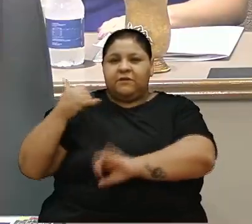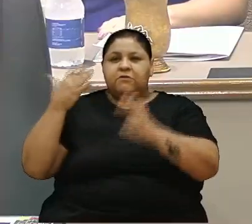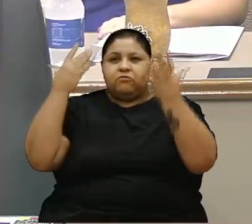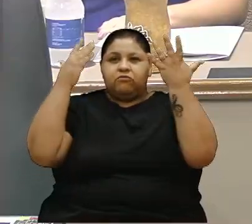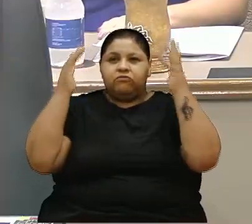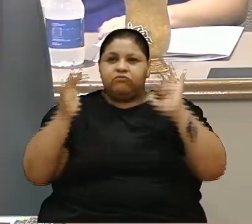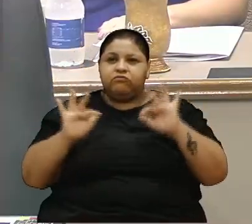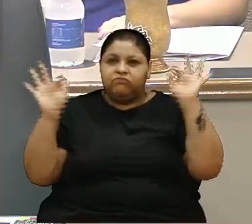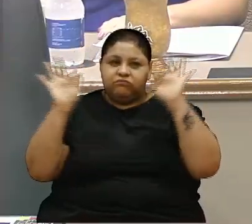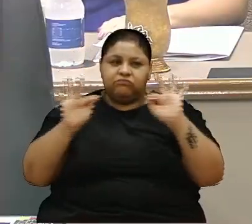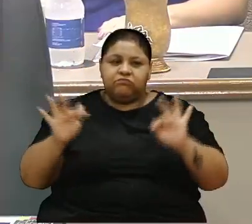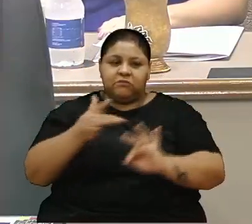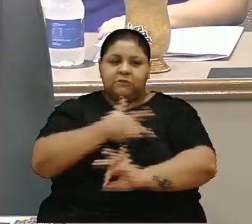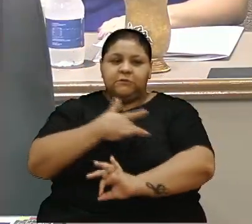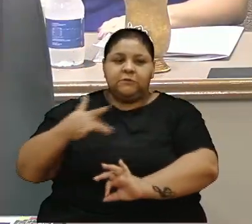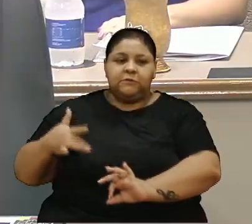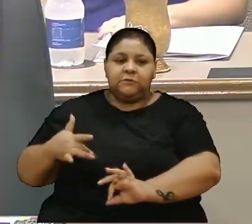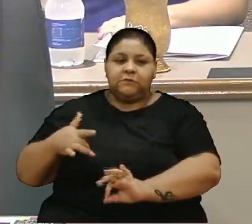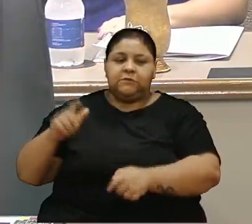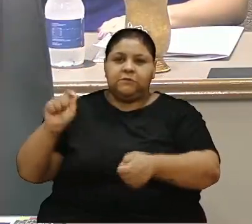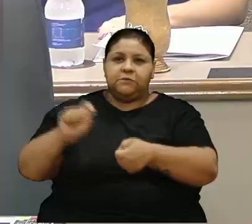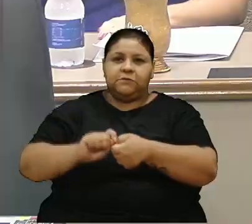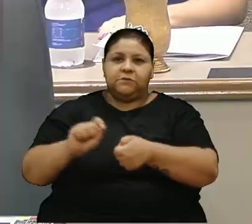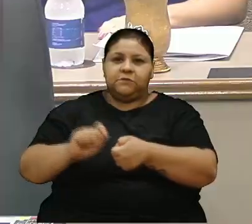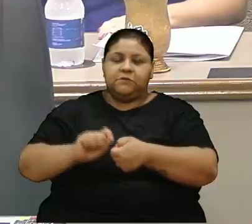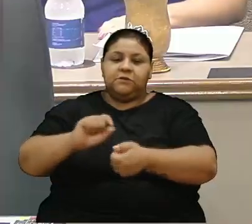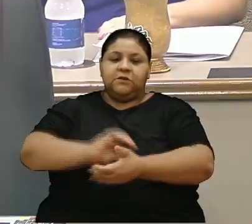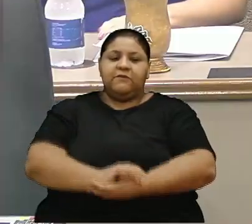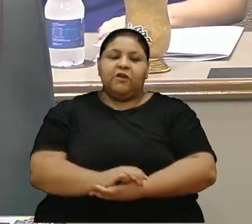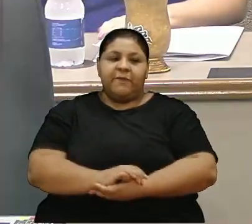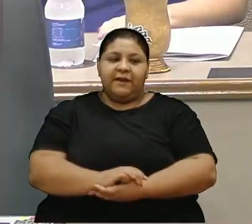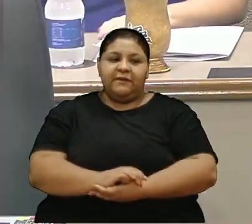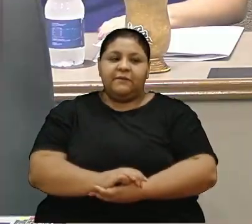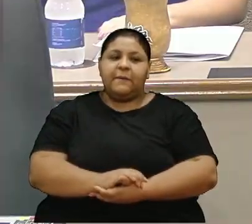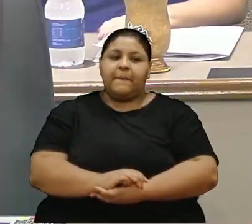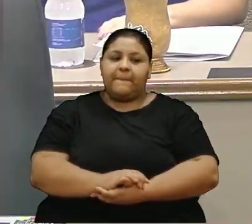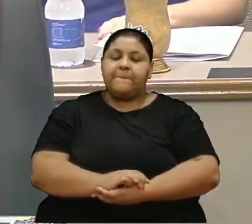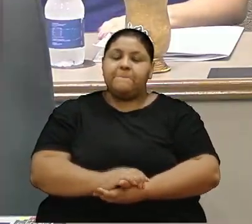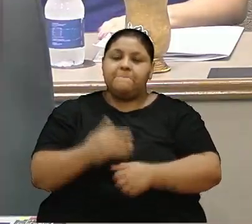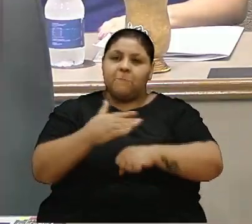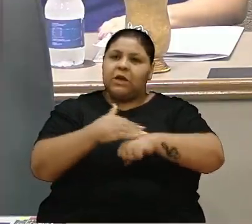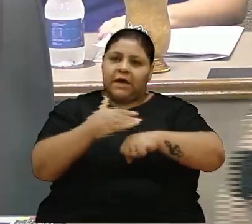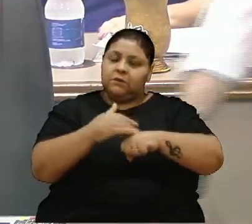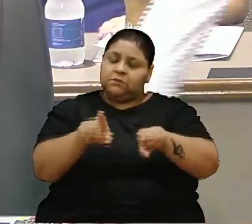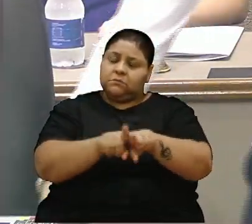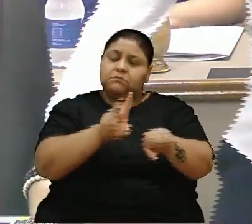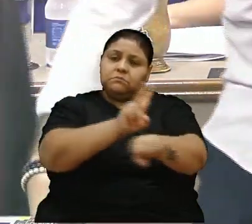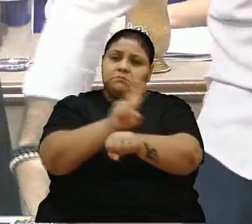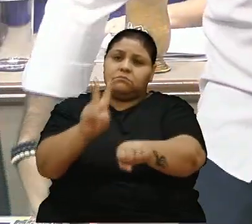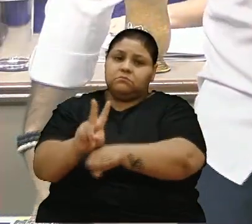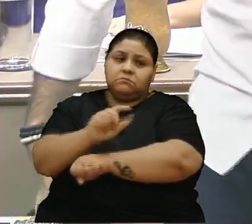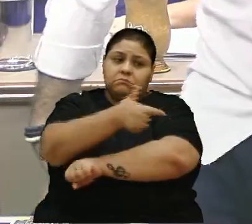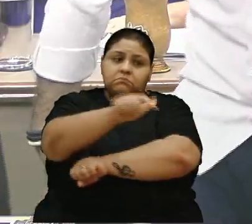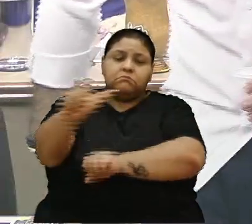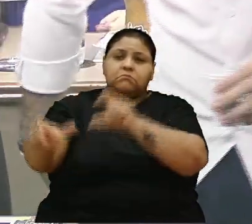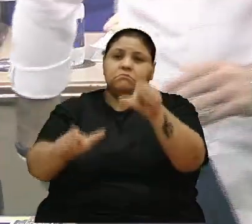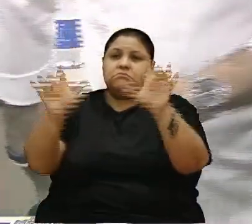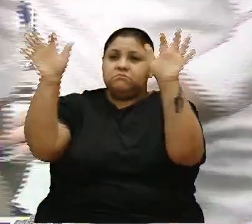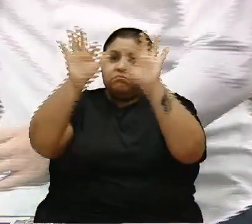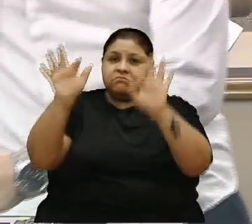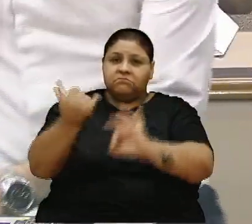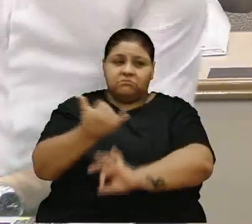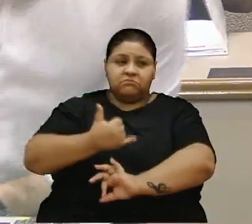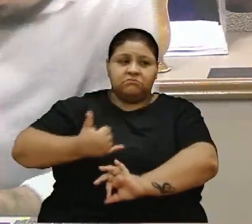alegria, saúde e realizações. Como profissional da área da saúde que és, tu dedicas teu tempo e carinho para cuidar dos outros. Então, um feliz aniversário,